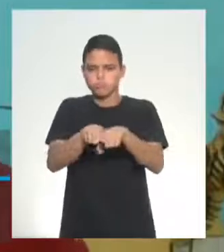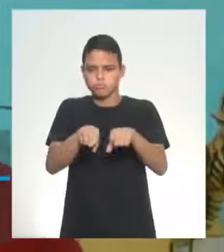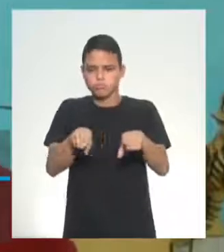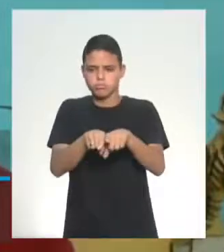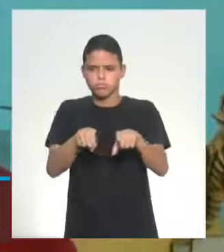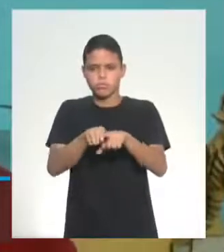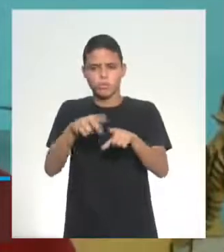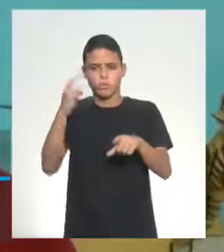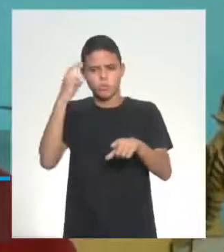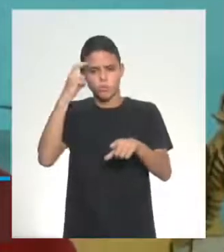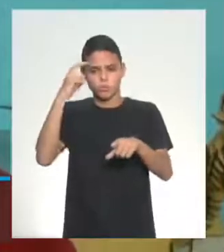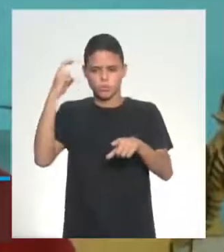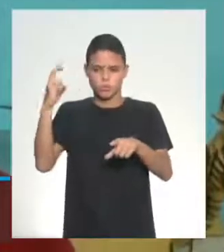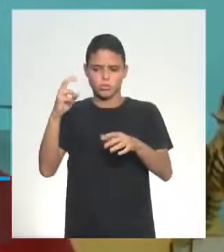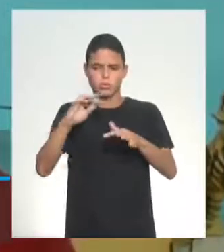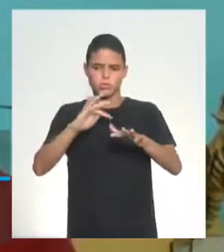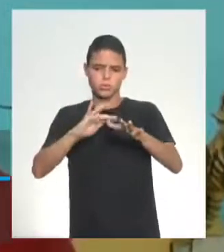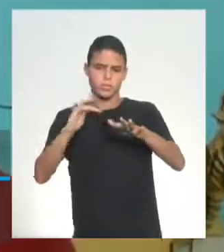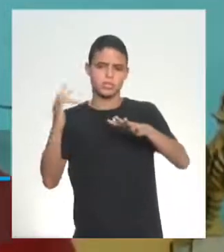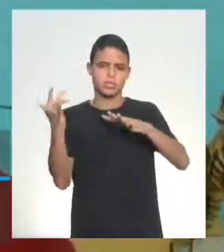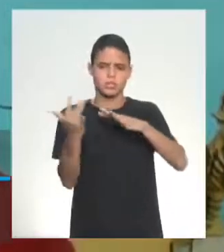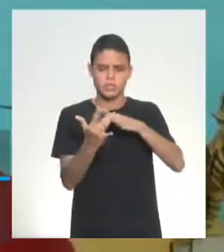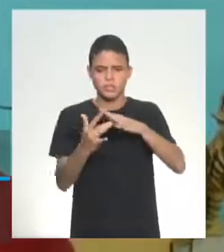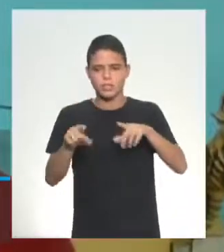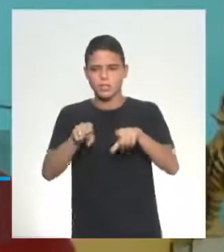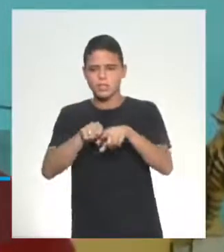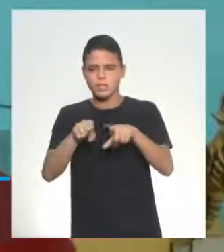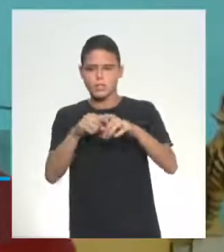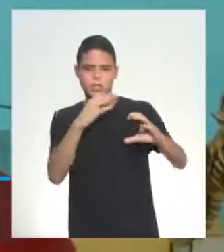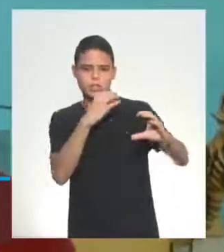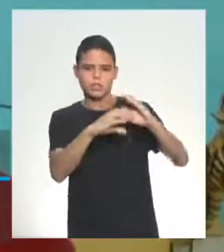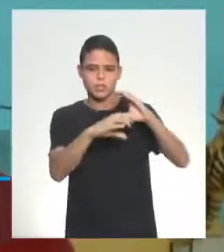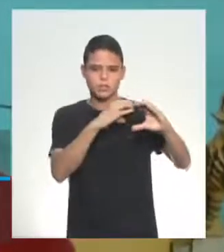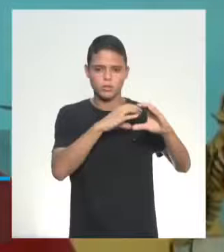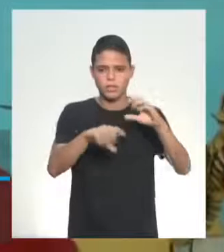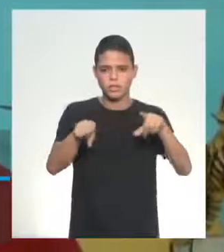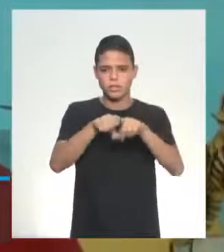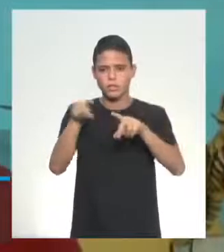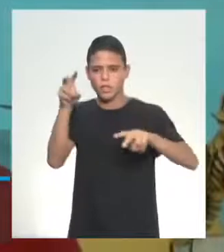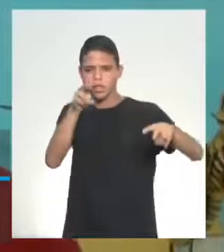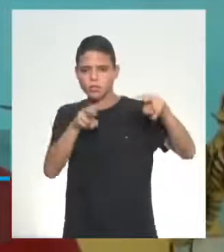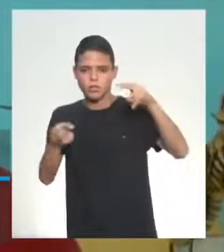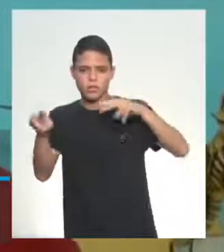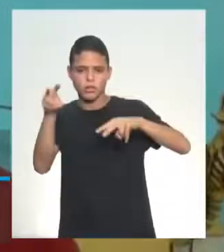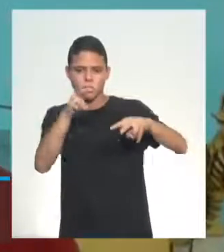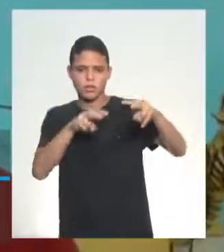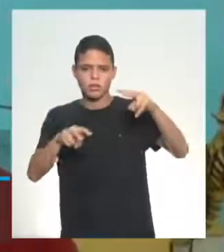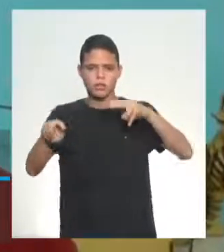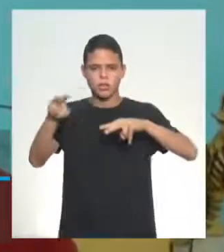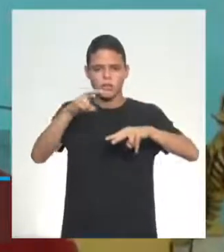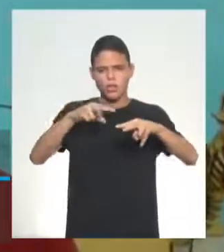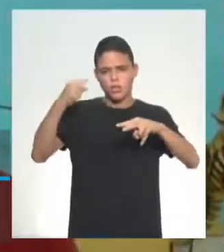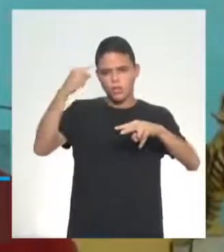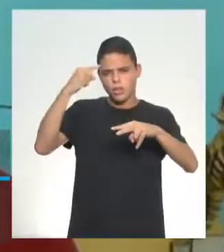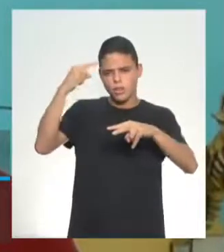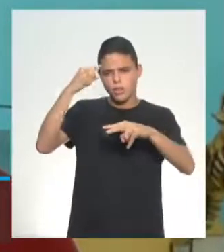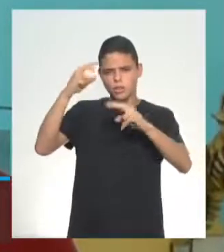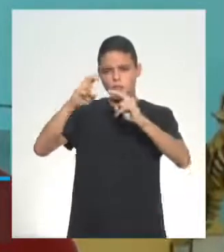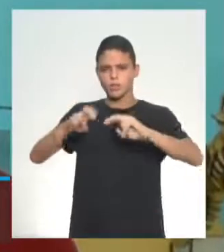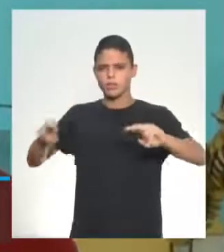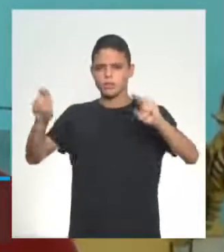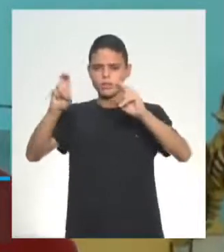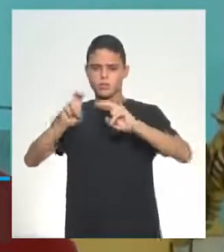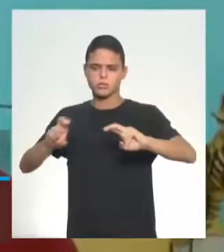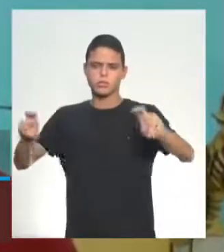tem o desenvolvimento de atividades alinhadas com educomunicação, produção audiovisual, pensamento computacional. Vocês devem